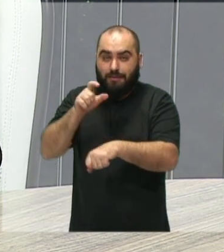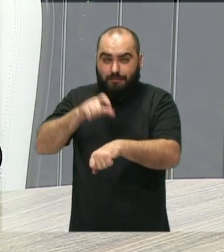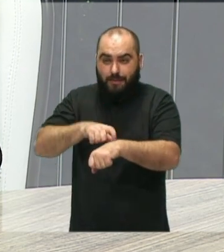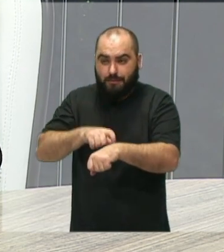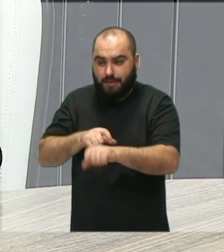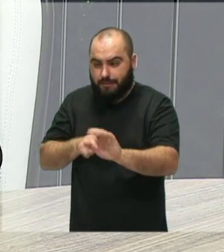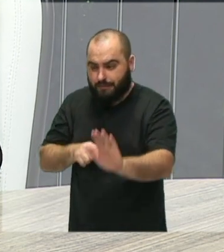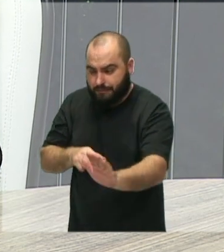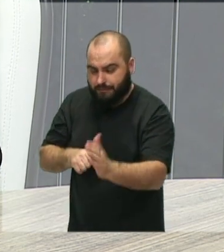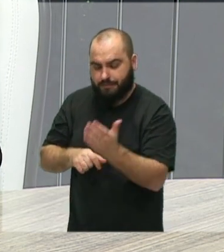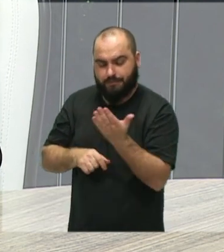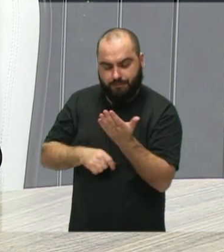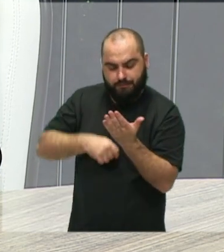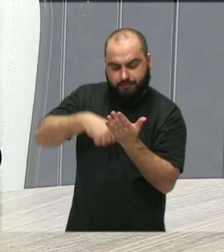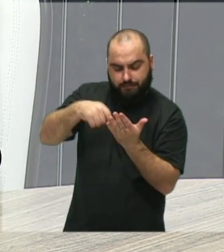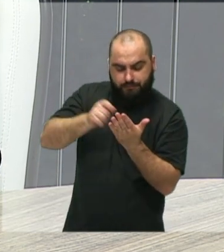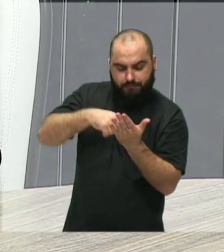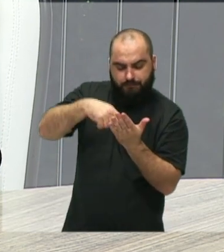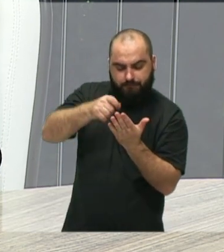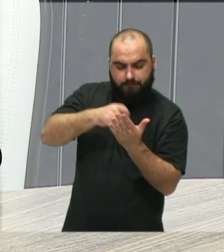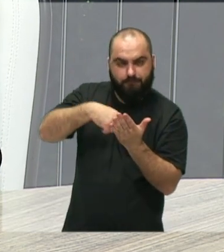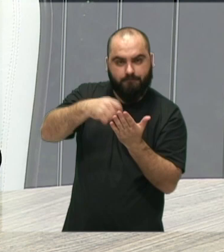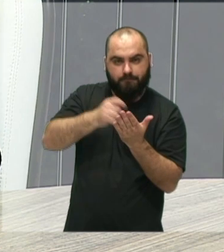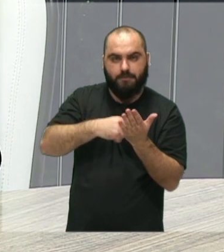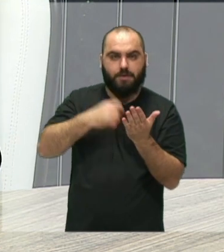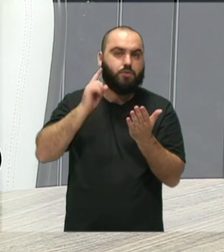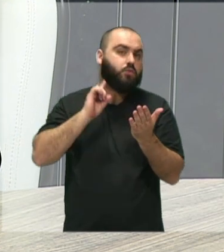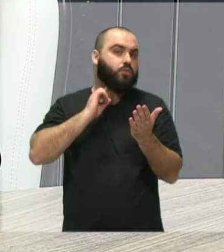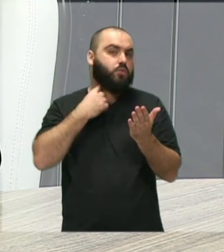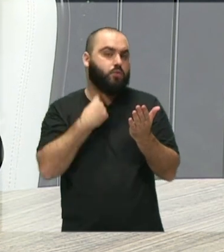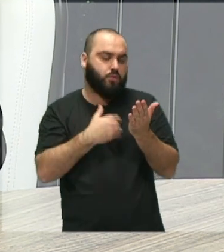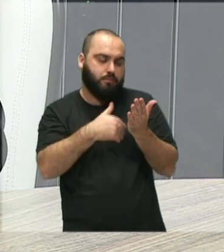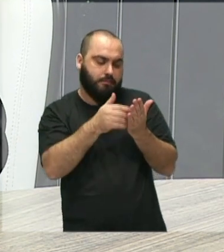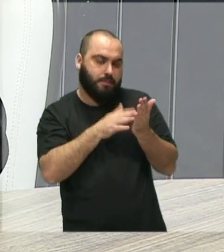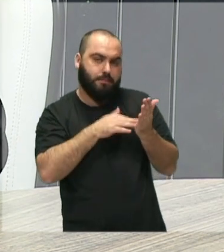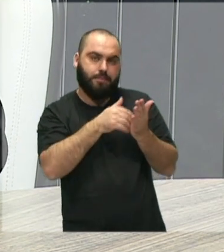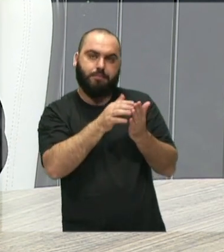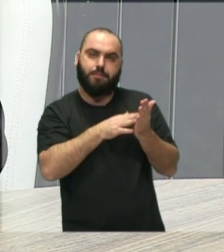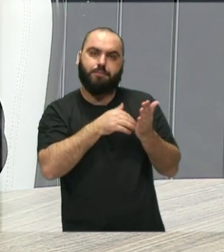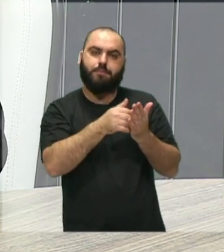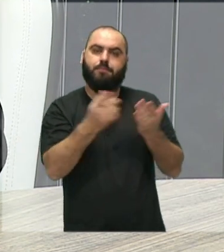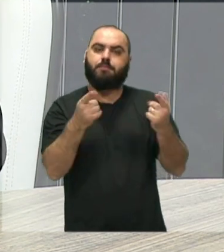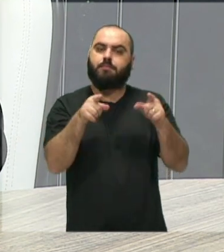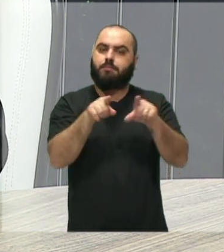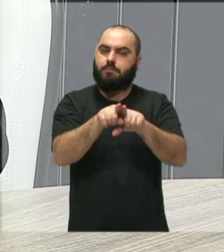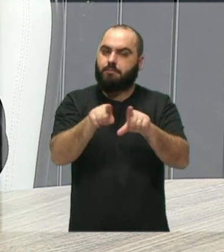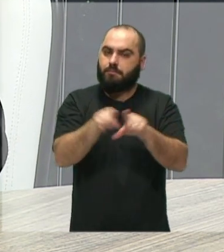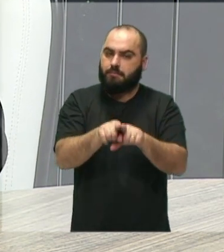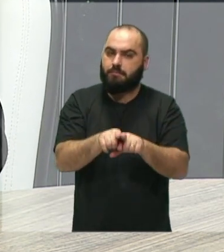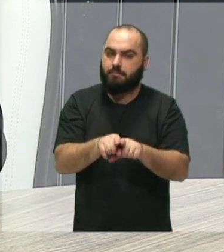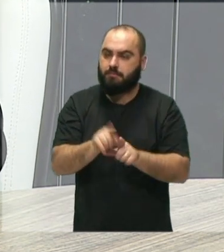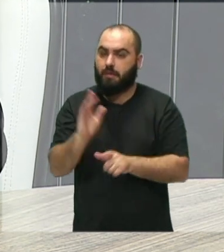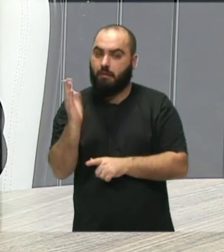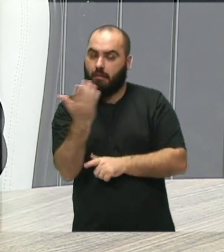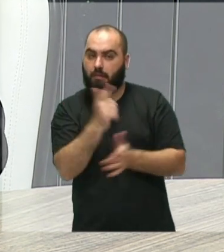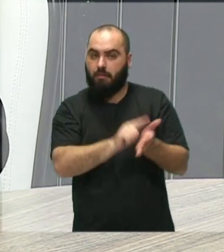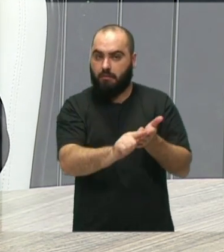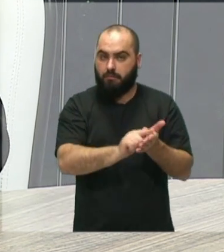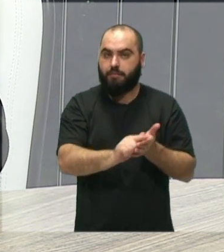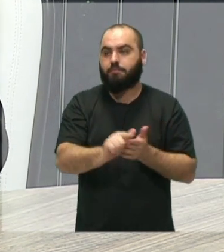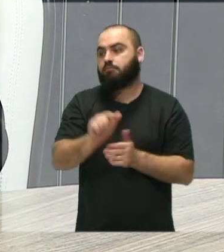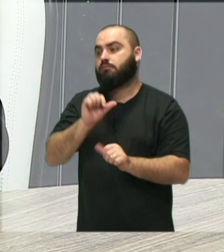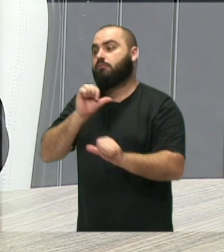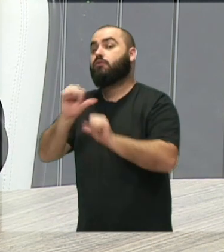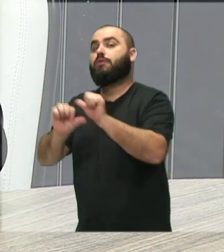pegar a peça, de passar o pincel para retirar sujidades, né? E também além dessa higienização, a gente está